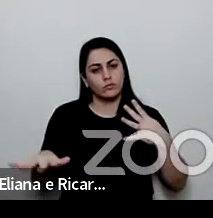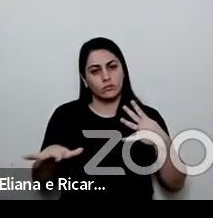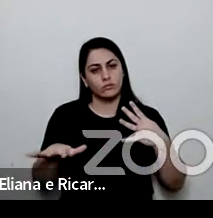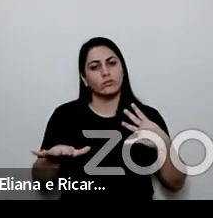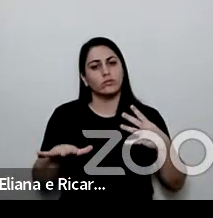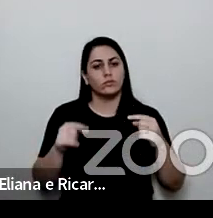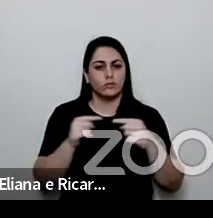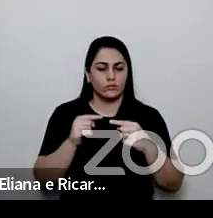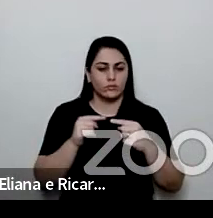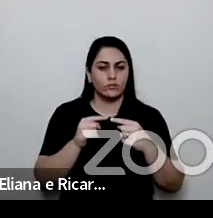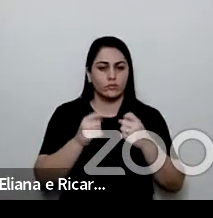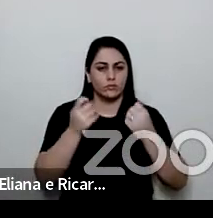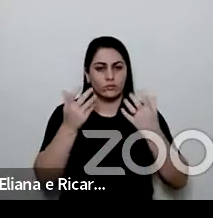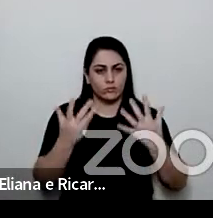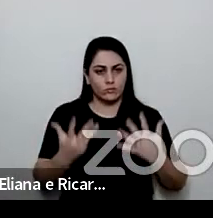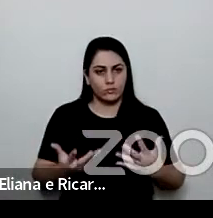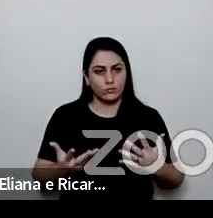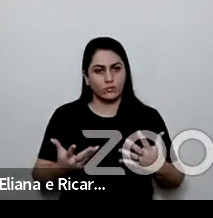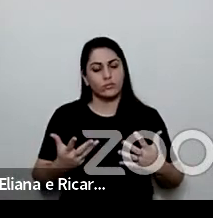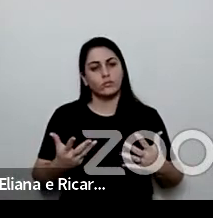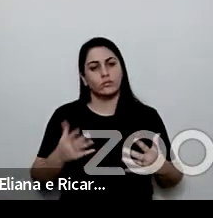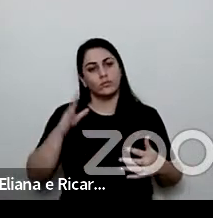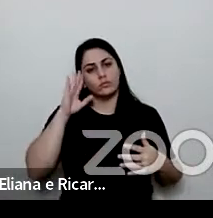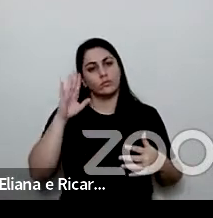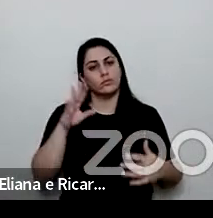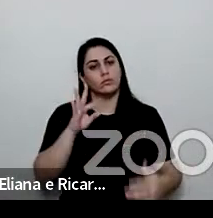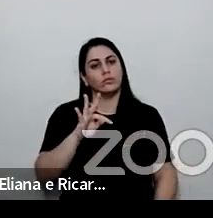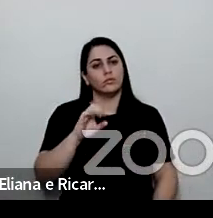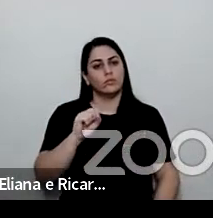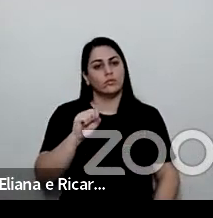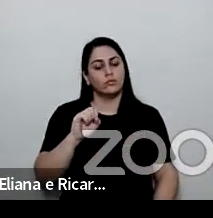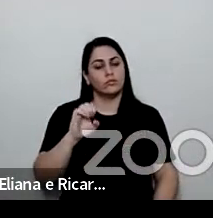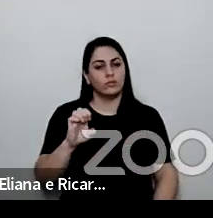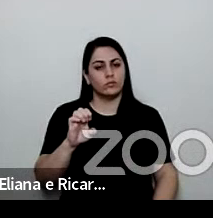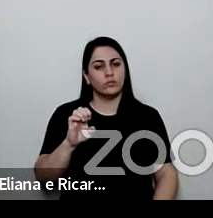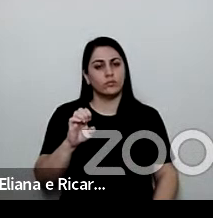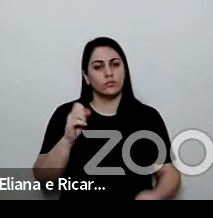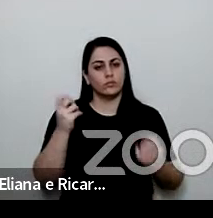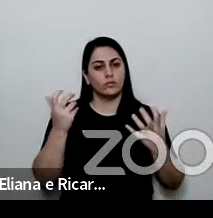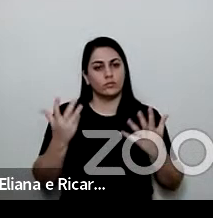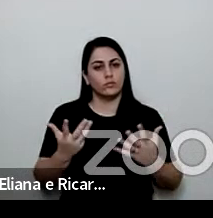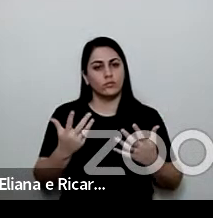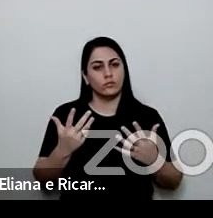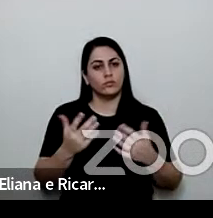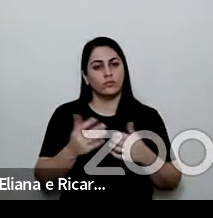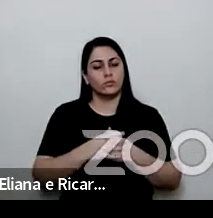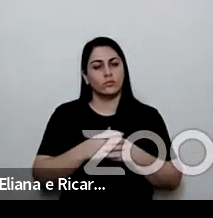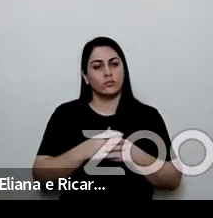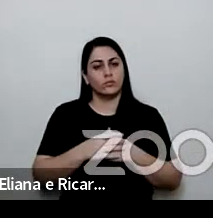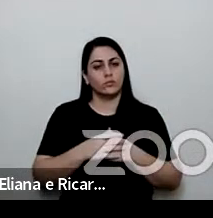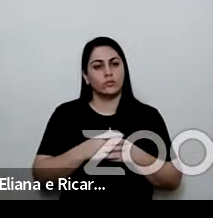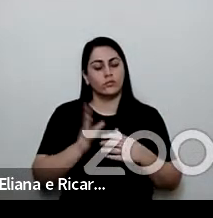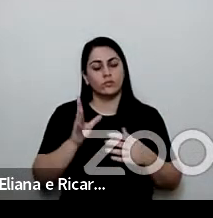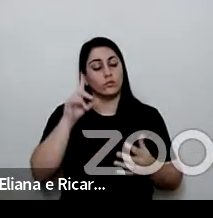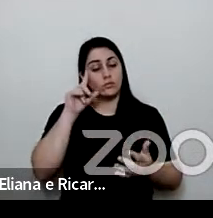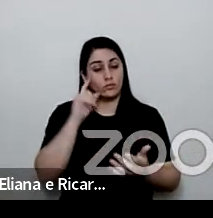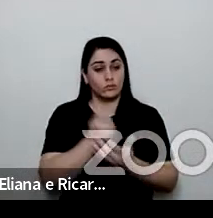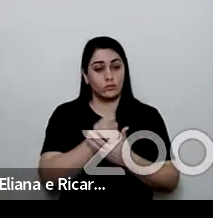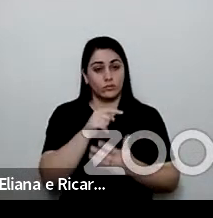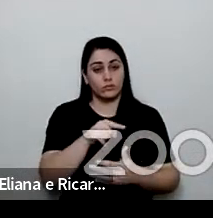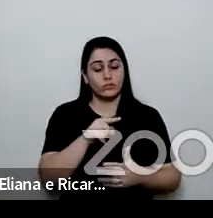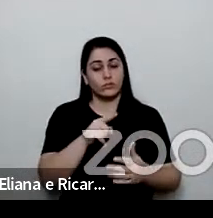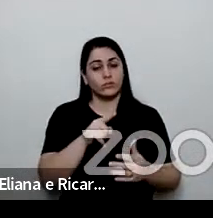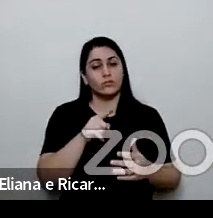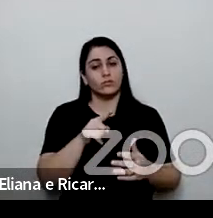nessa inteligência Especialmente quando o TSE expressamente fala sobre a execução não comente sentença mas recepção em